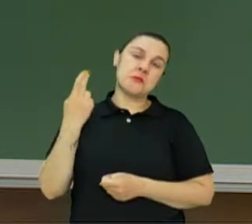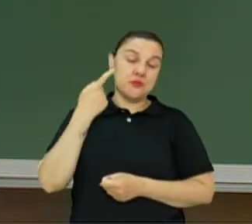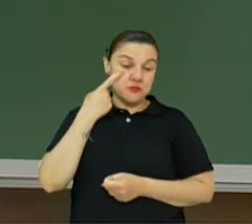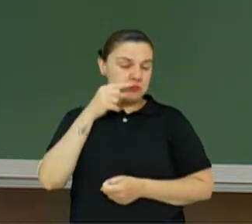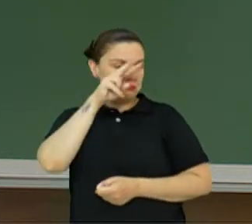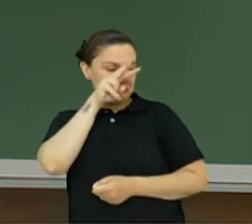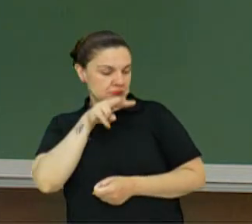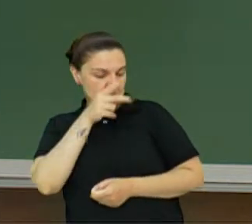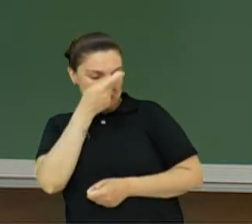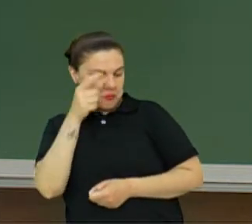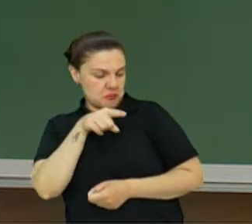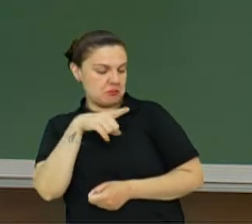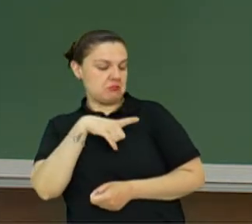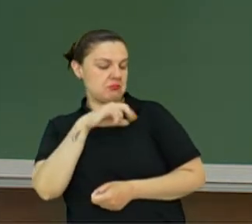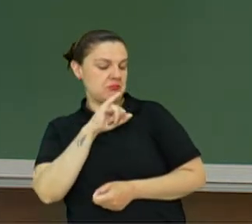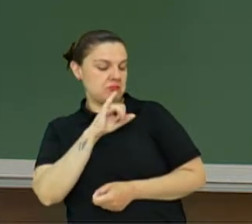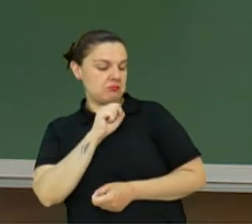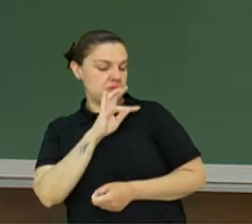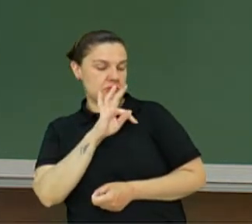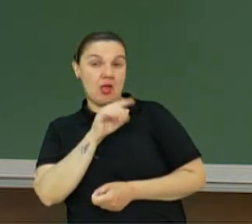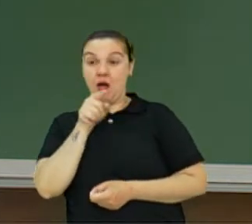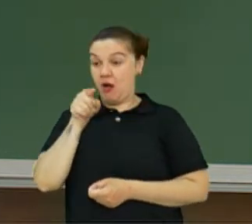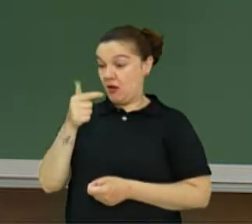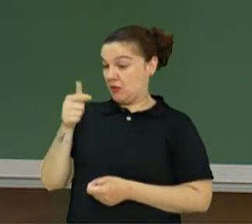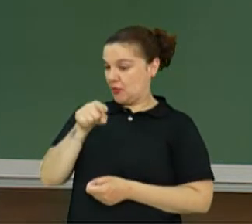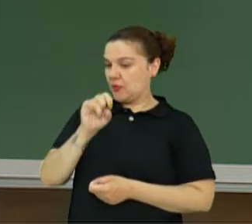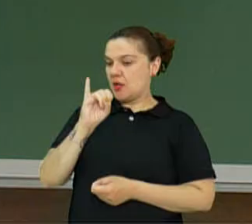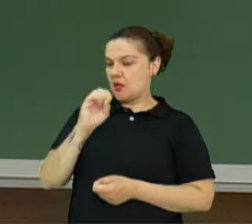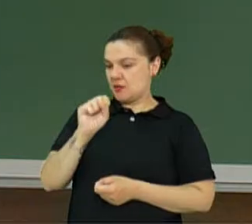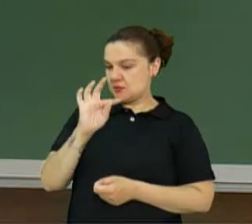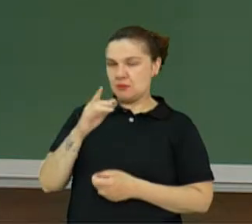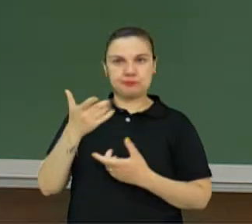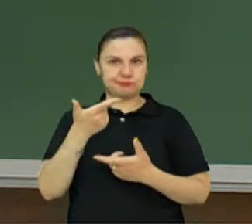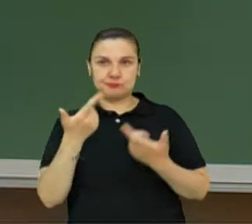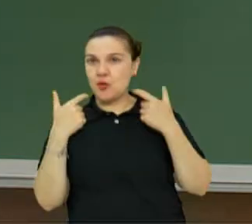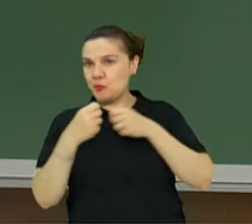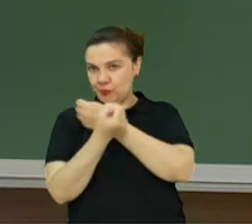pessoa apresenta ISTs apenas olhando para ela.